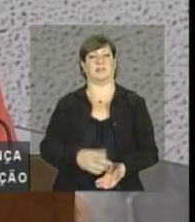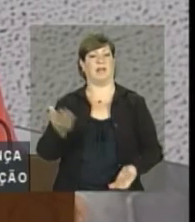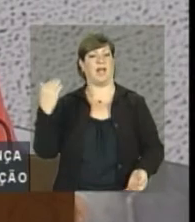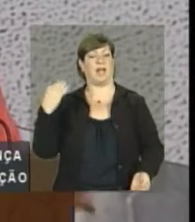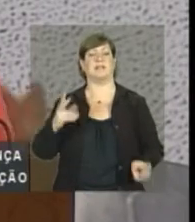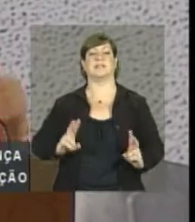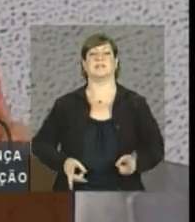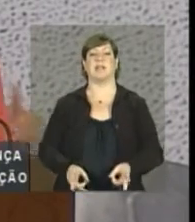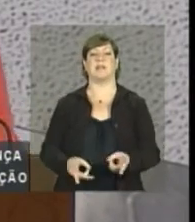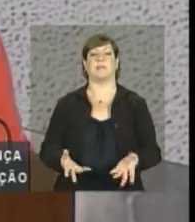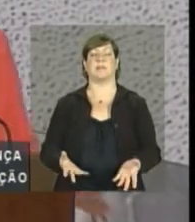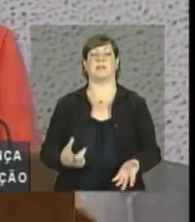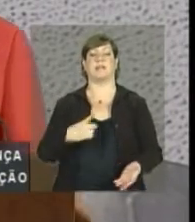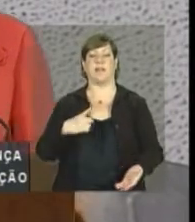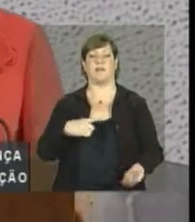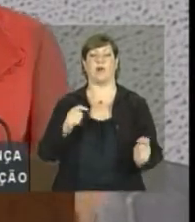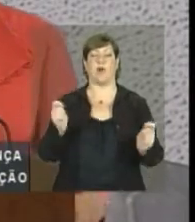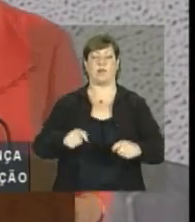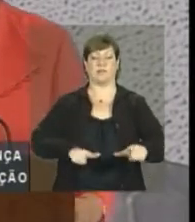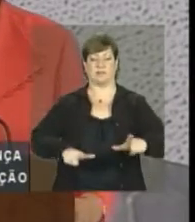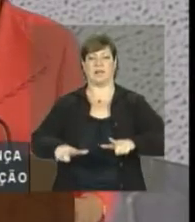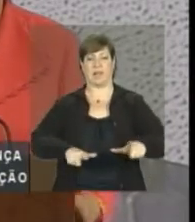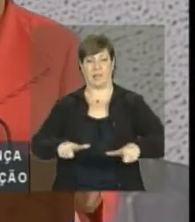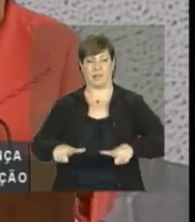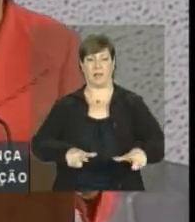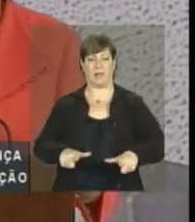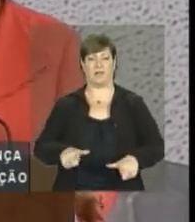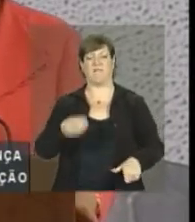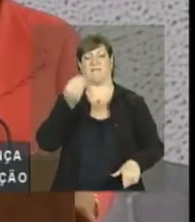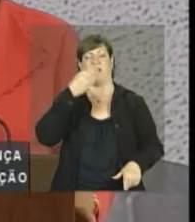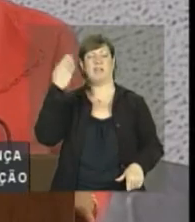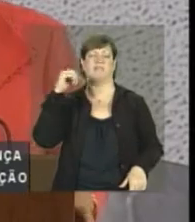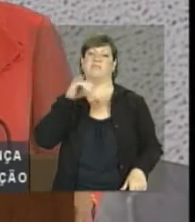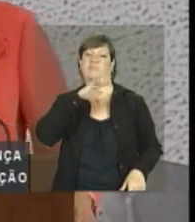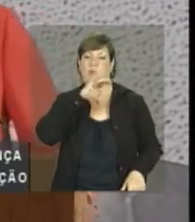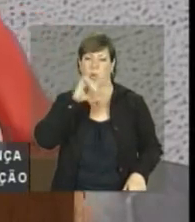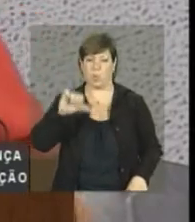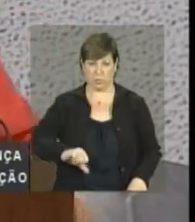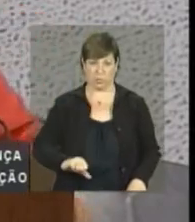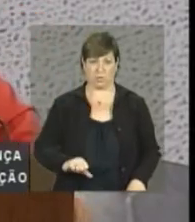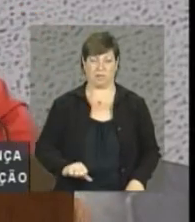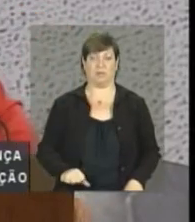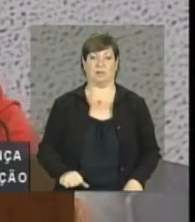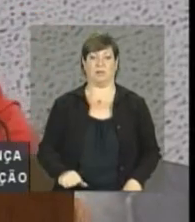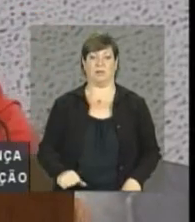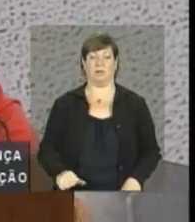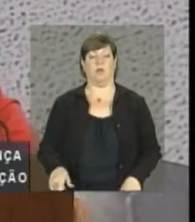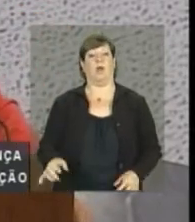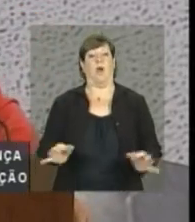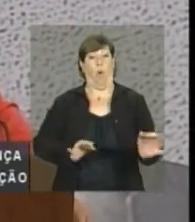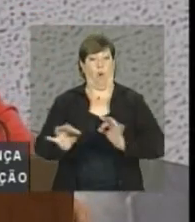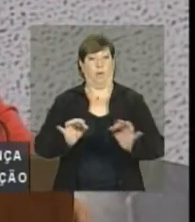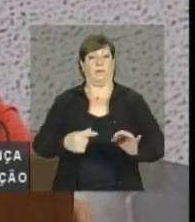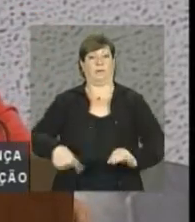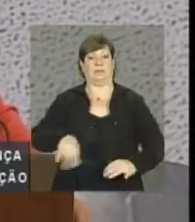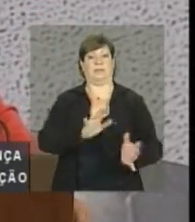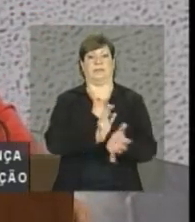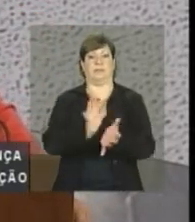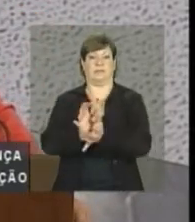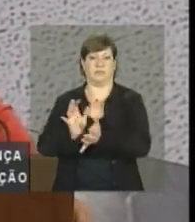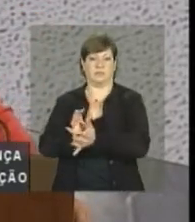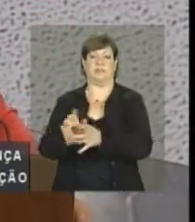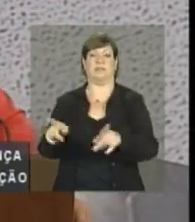foi, que teve condições de trabalho piores, que organiza esse setor